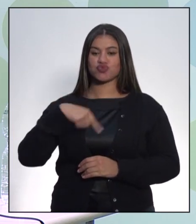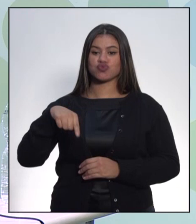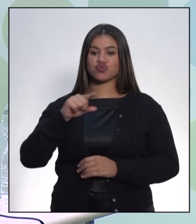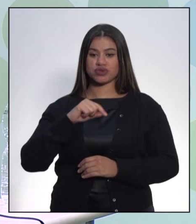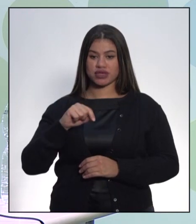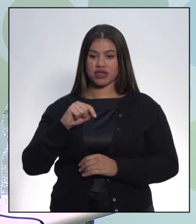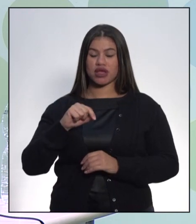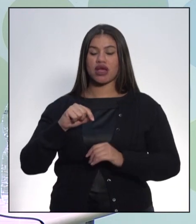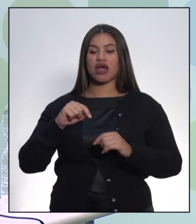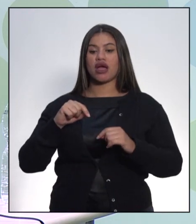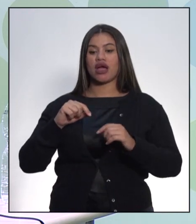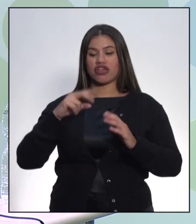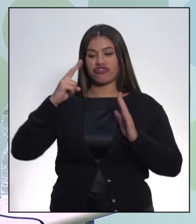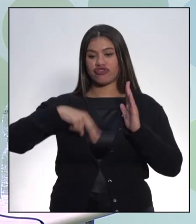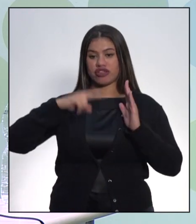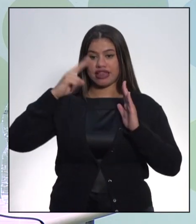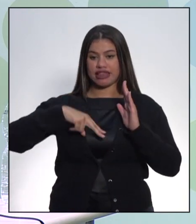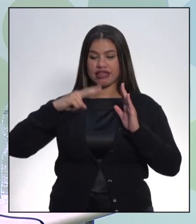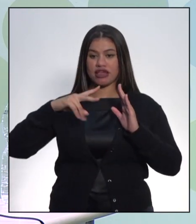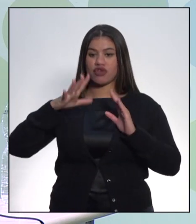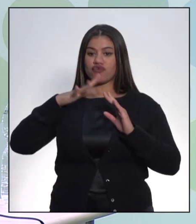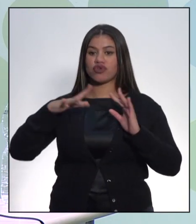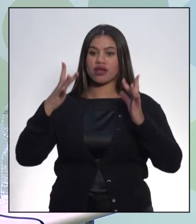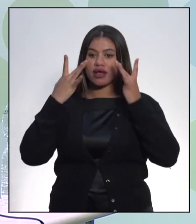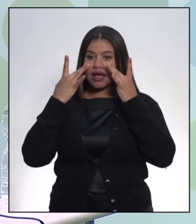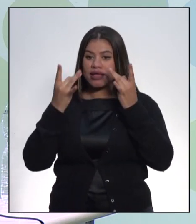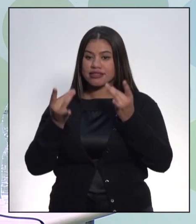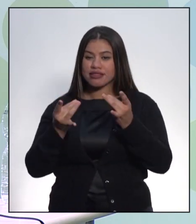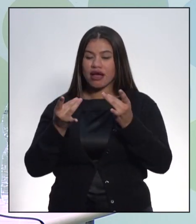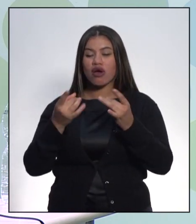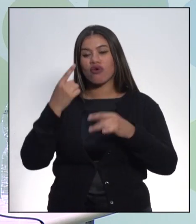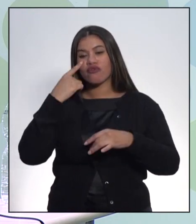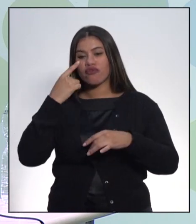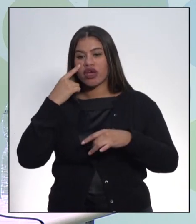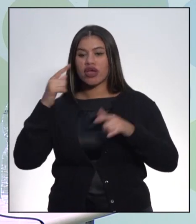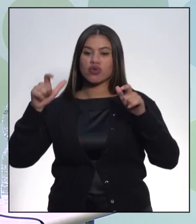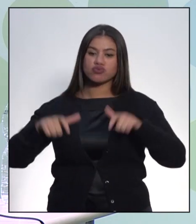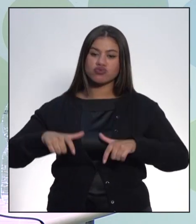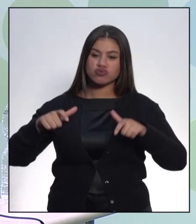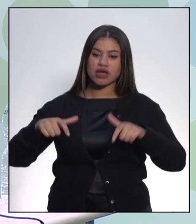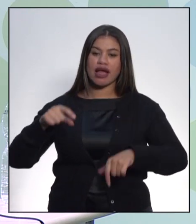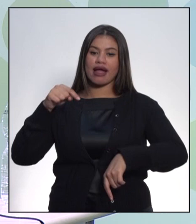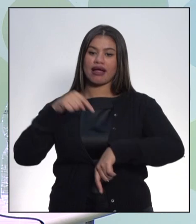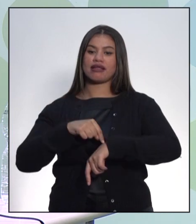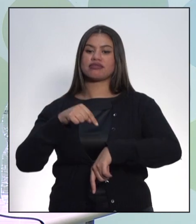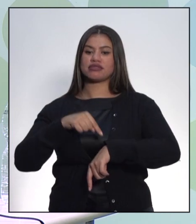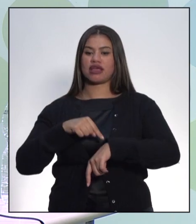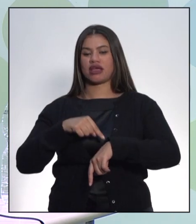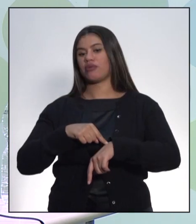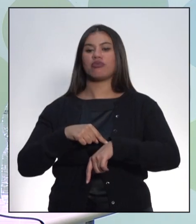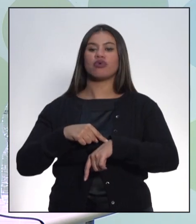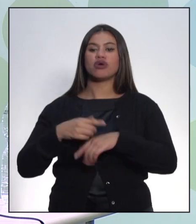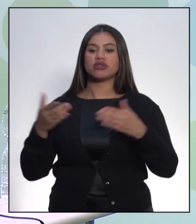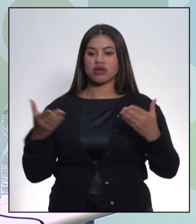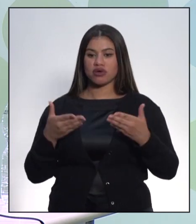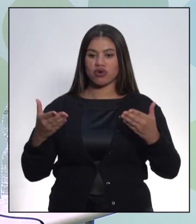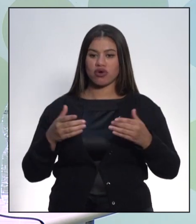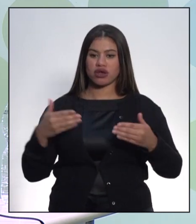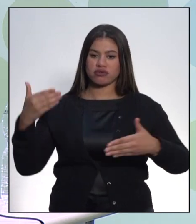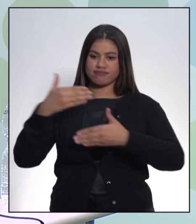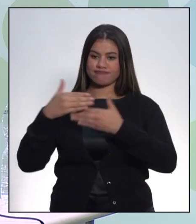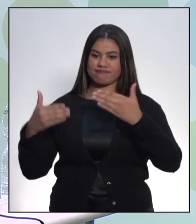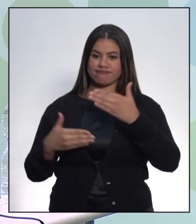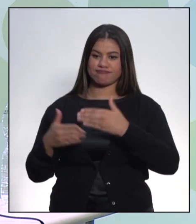realidade, vocês prestassem atenção no espaço, no tempo, né? Então, vamos sistematizar isso com o slide na